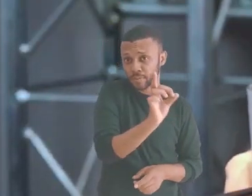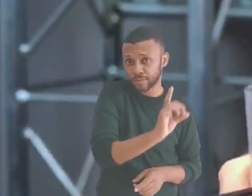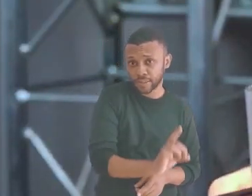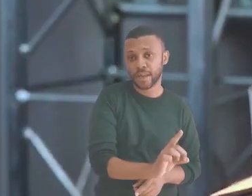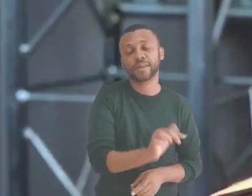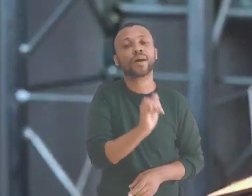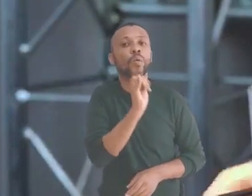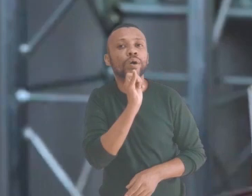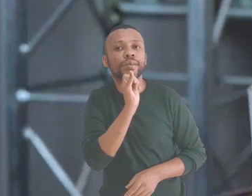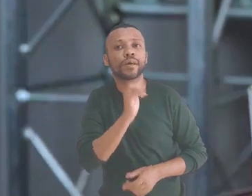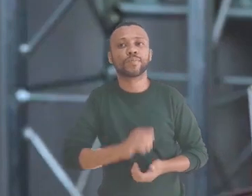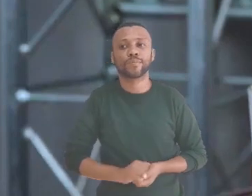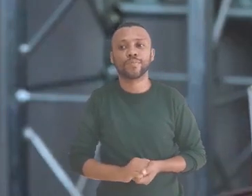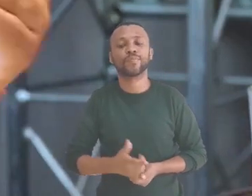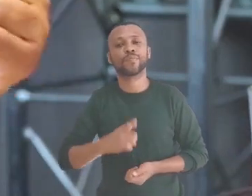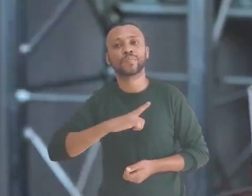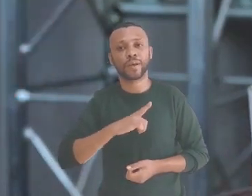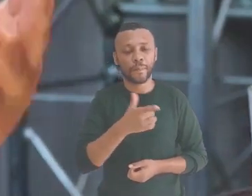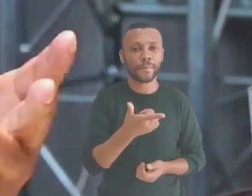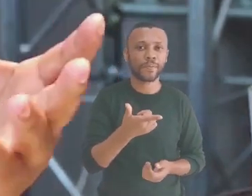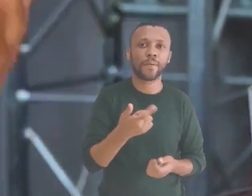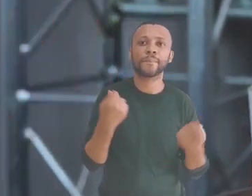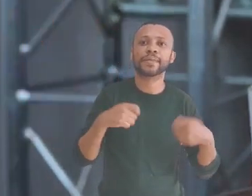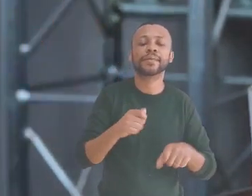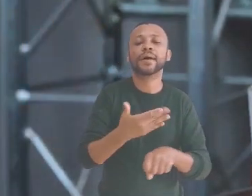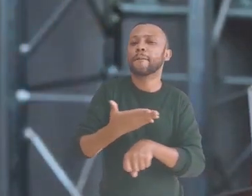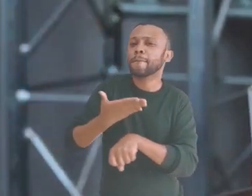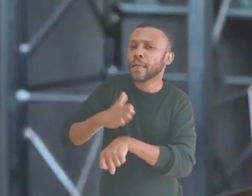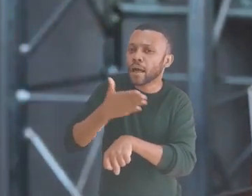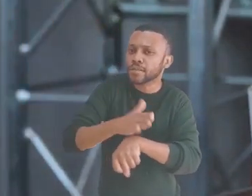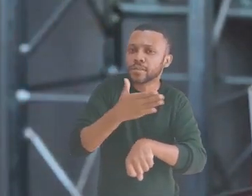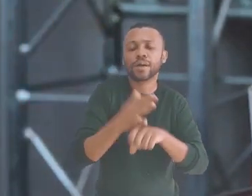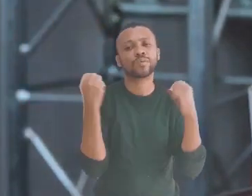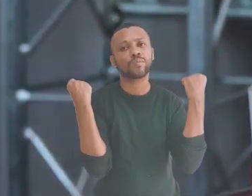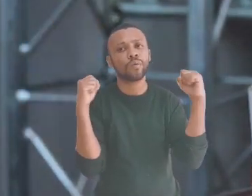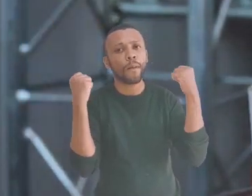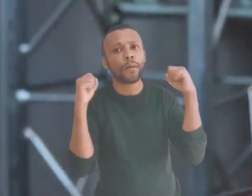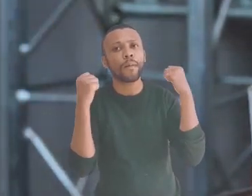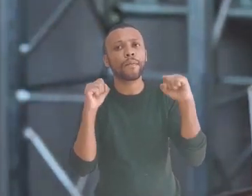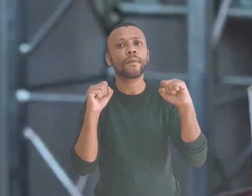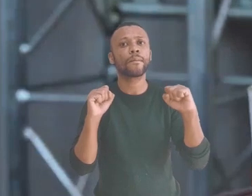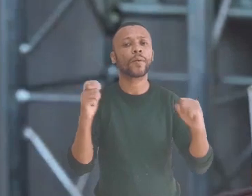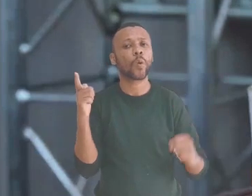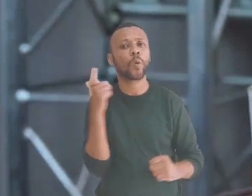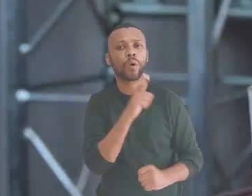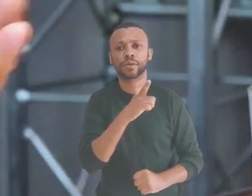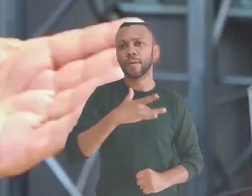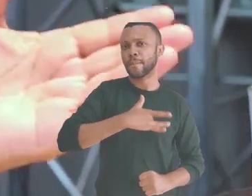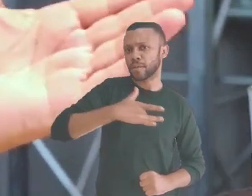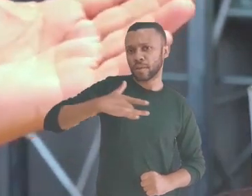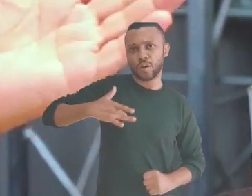por exemplo, quero ir para uma academia, fazer um exercício físico para manter a minha saúde. Mas chego